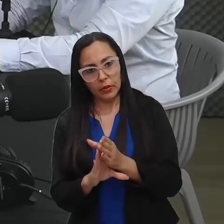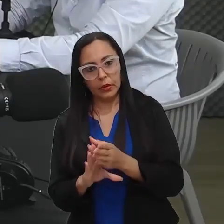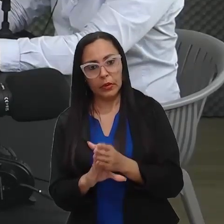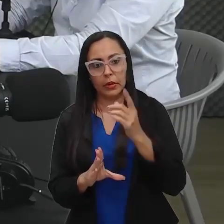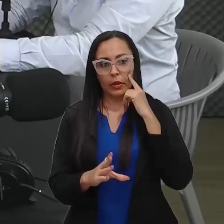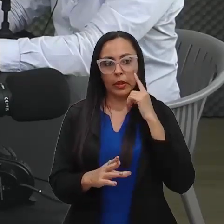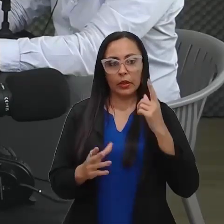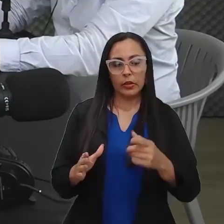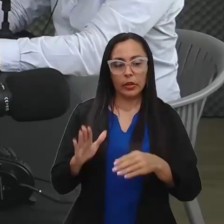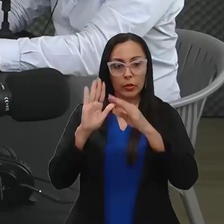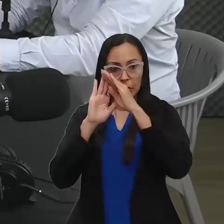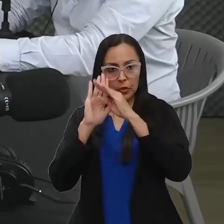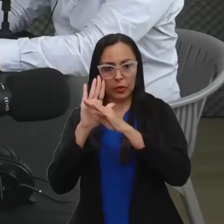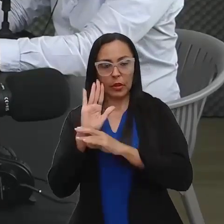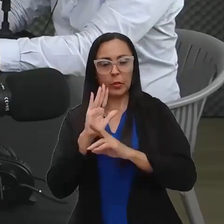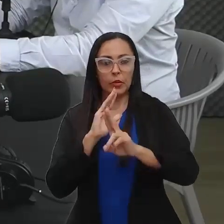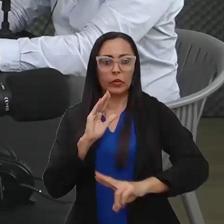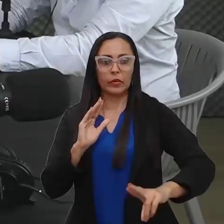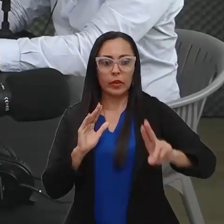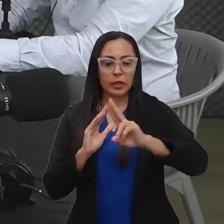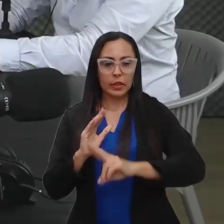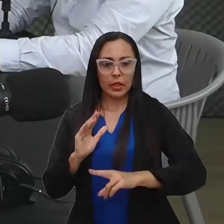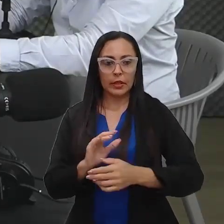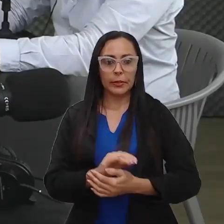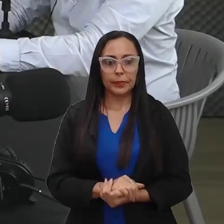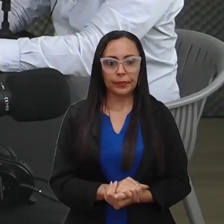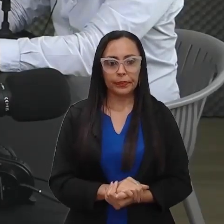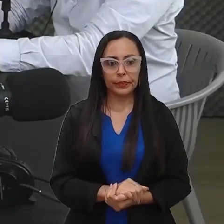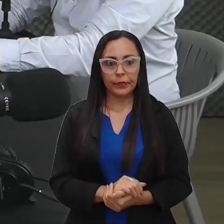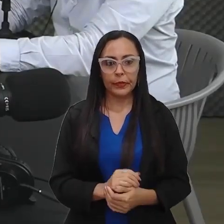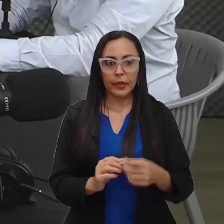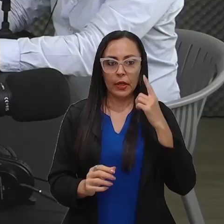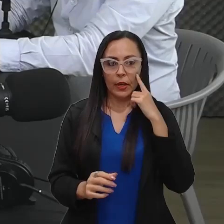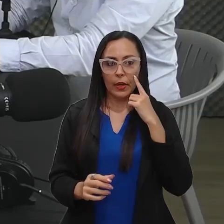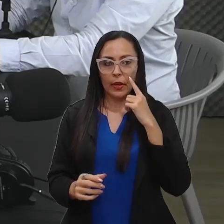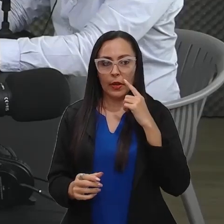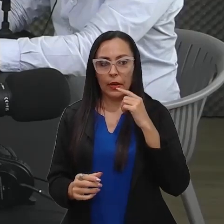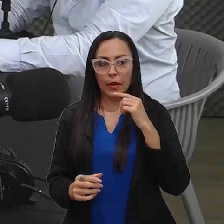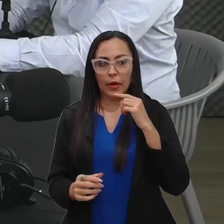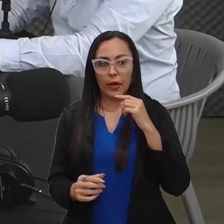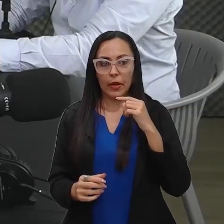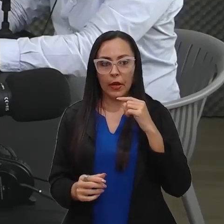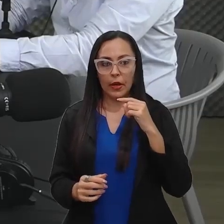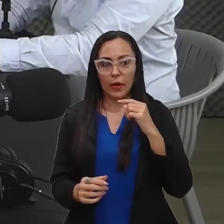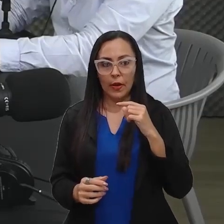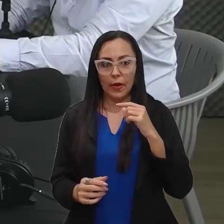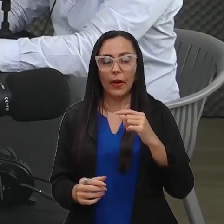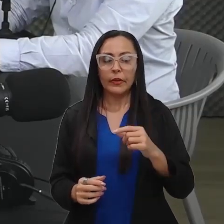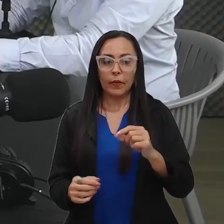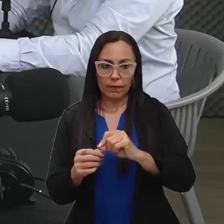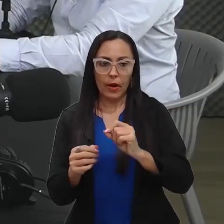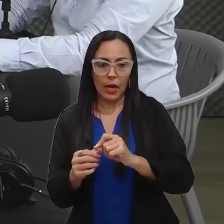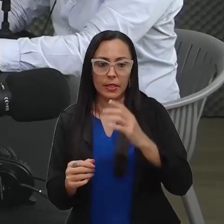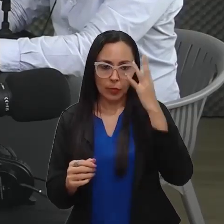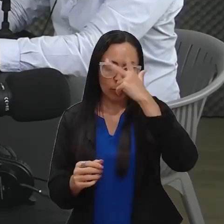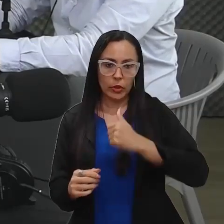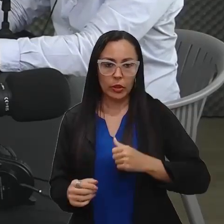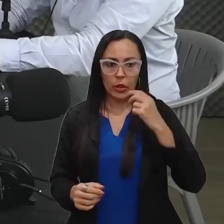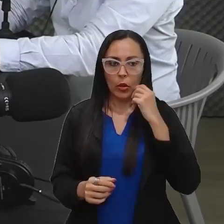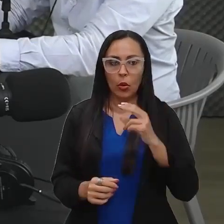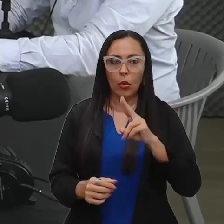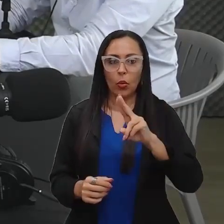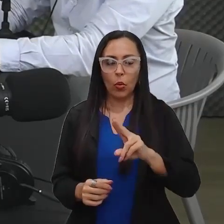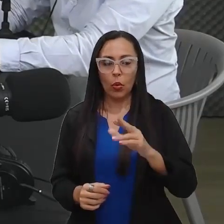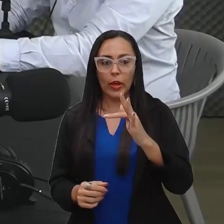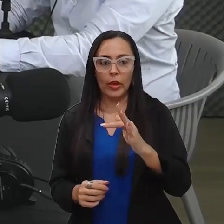na universidade, interessante, Eduardo, chama o FRPE, Faça Bonito o FRPE. Faça Bonito